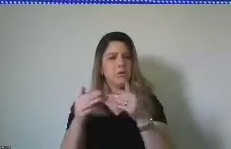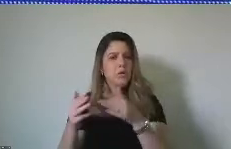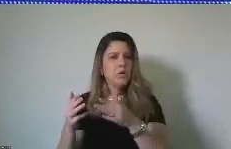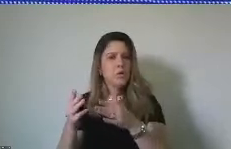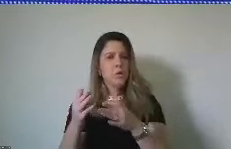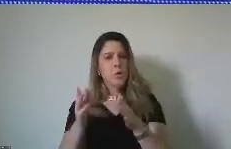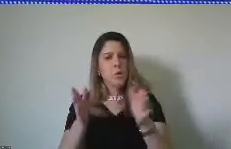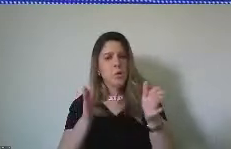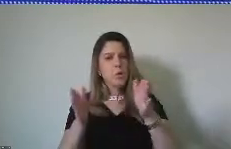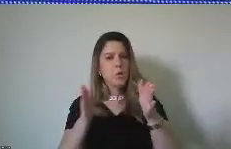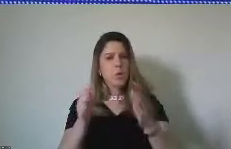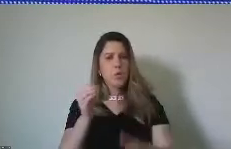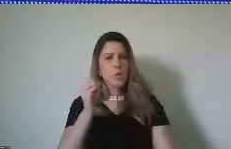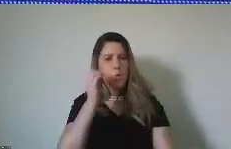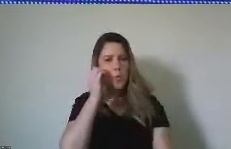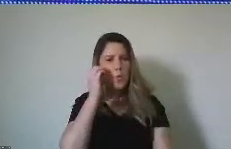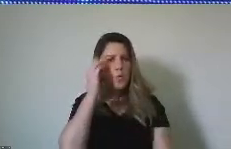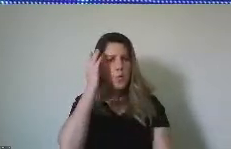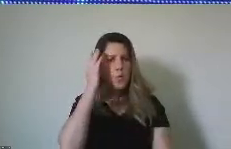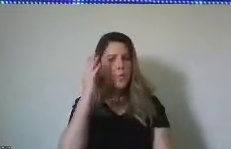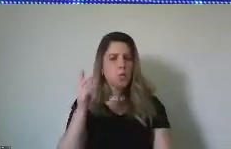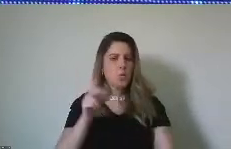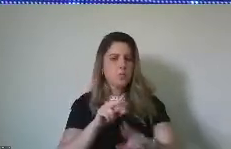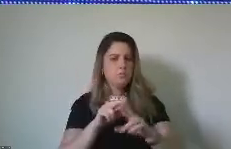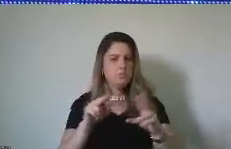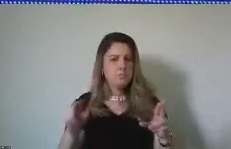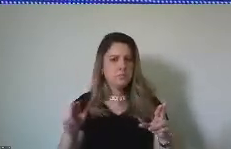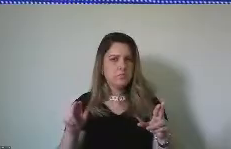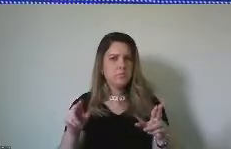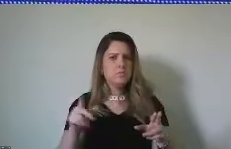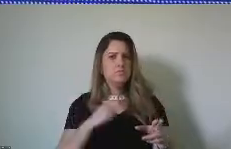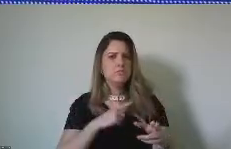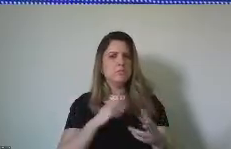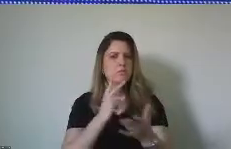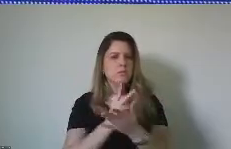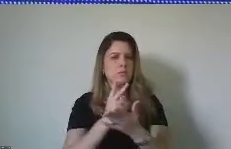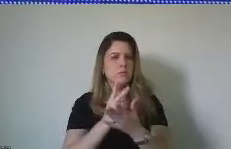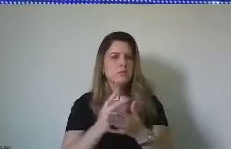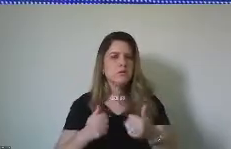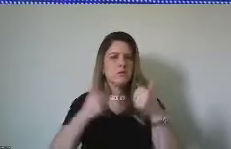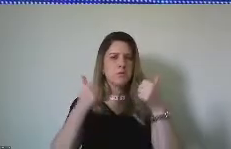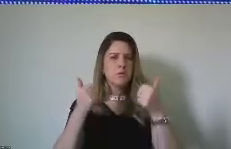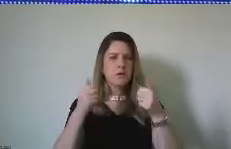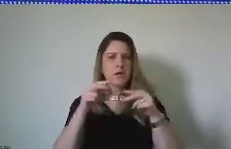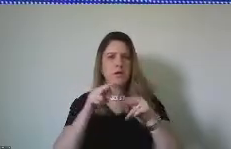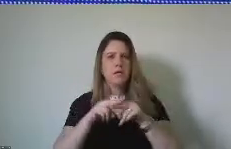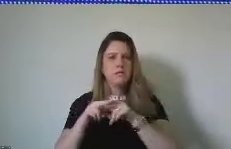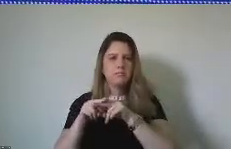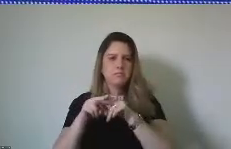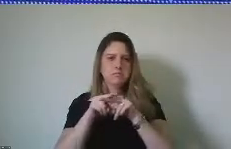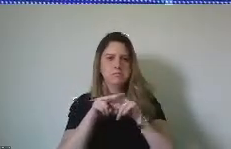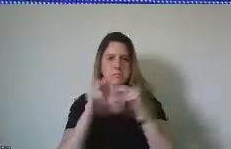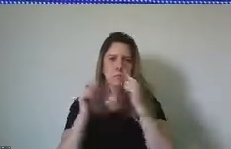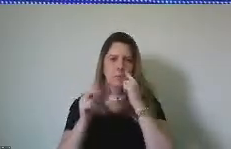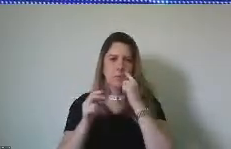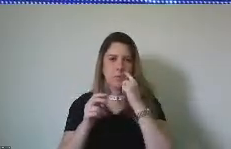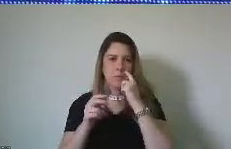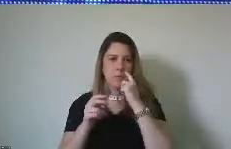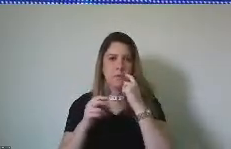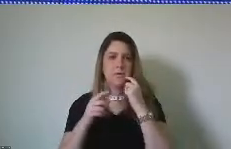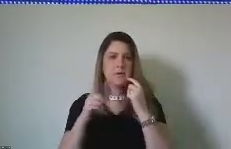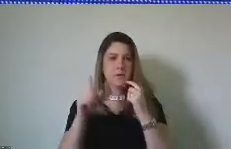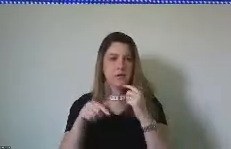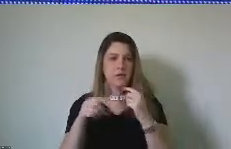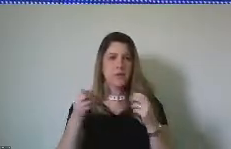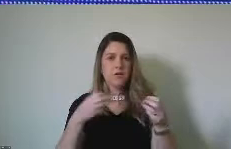seu vencimento bem como dos licitados entender se é melhor renová-lo ou felicitá-lo renovar ou